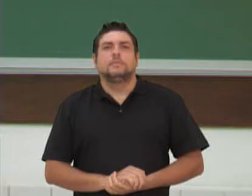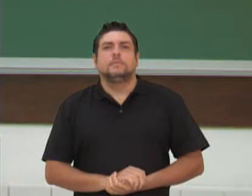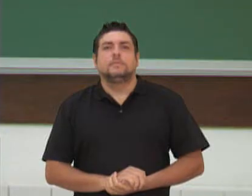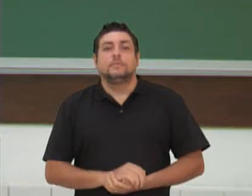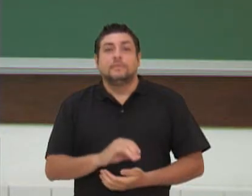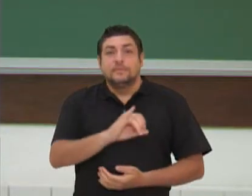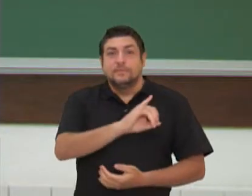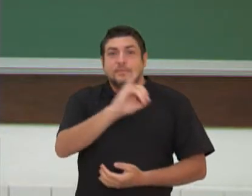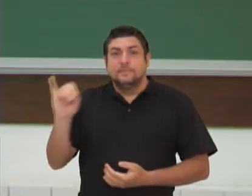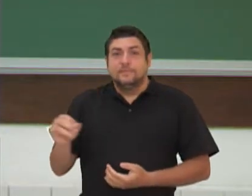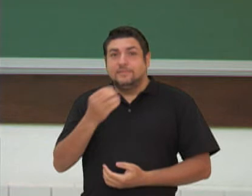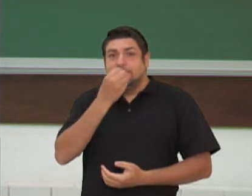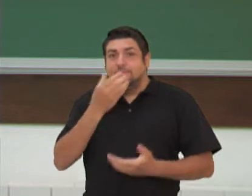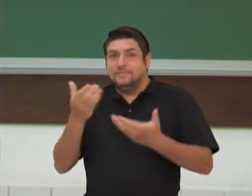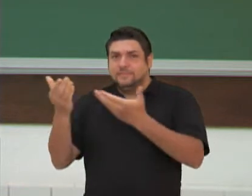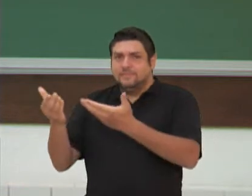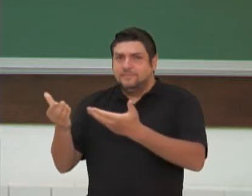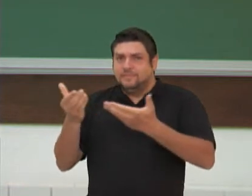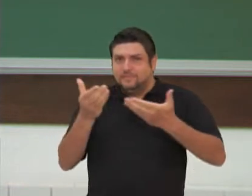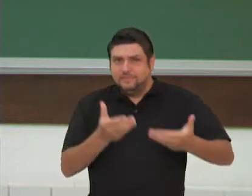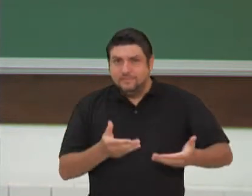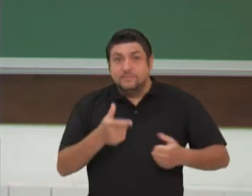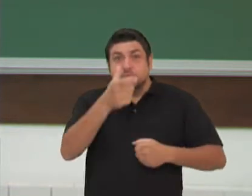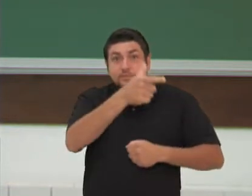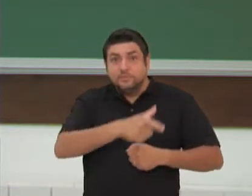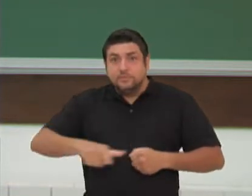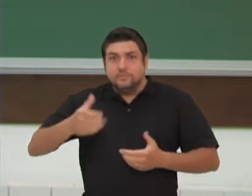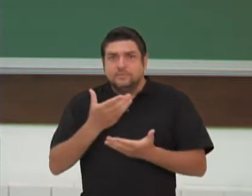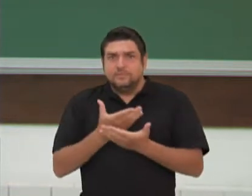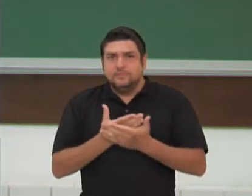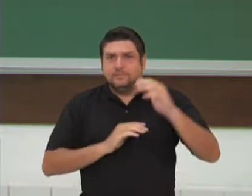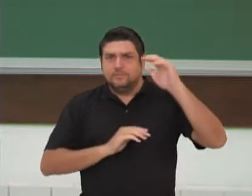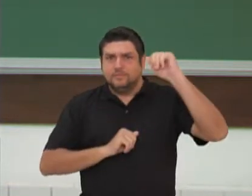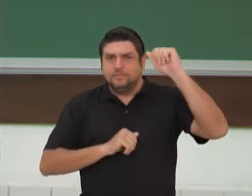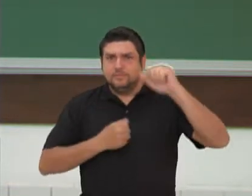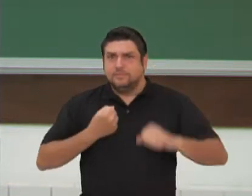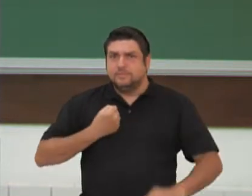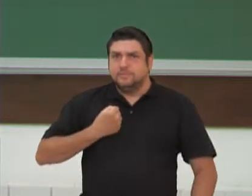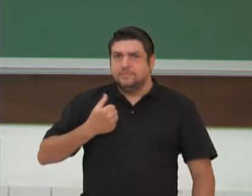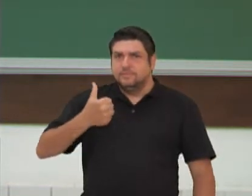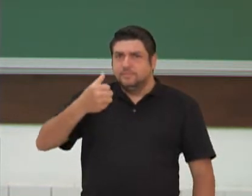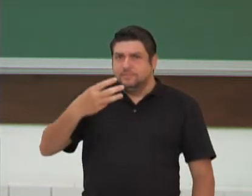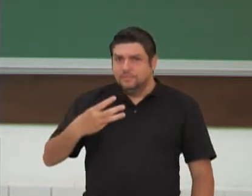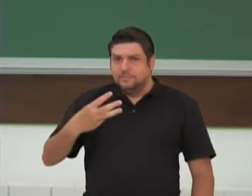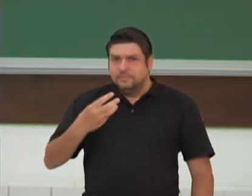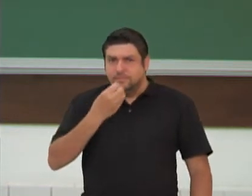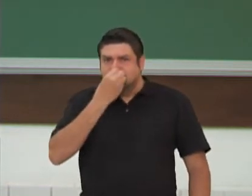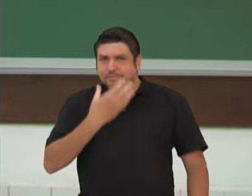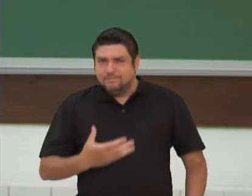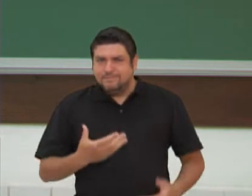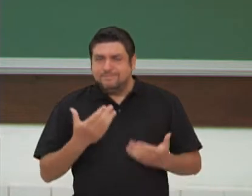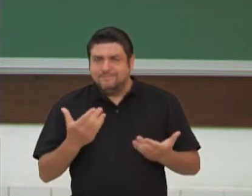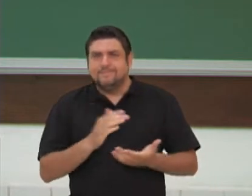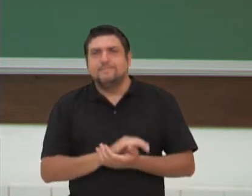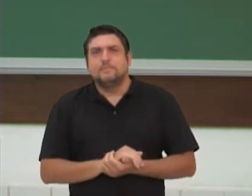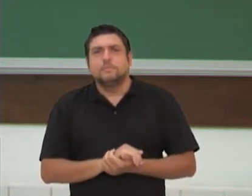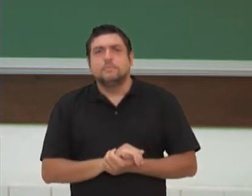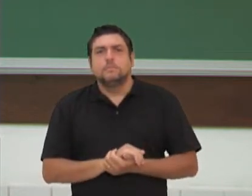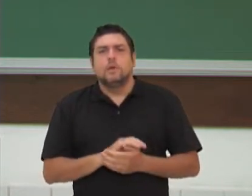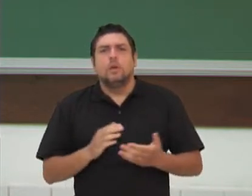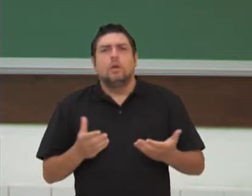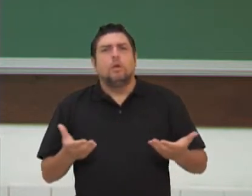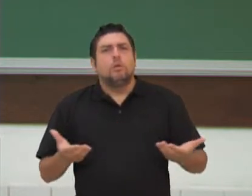Olá, bem-vindos a outra classe de espanhol, a classe número 13. Tudo bem com vocês? Eu espero que sim. O que será que nós temos